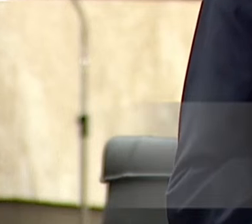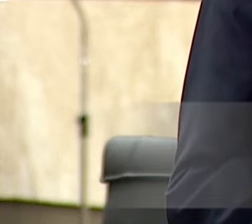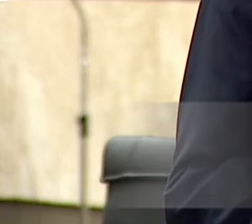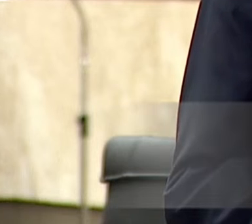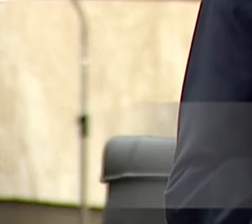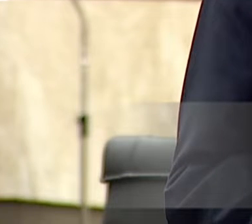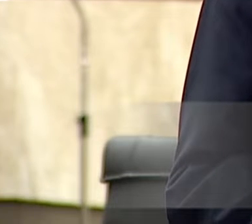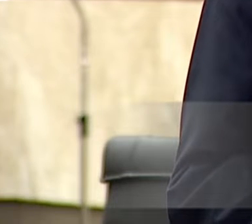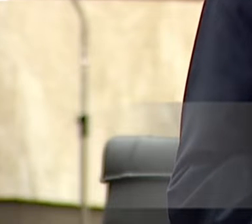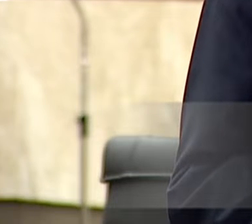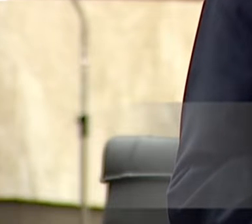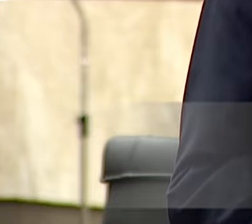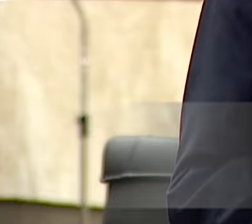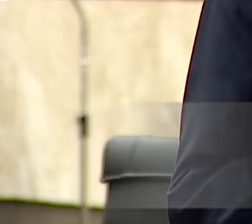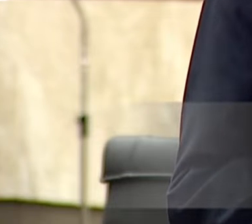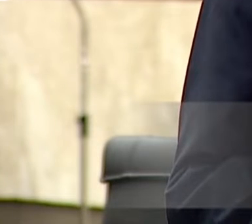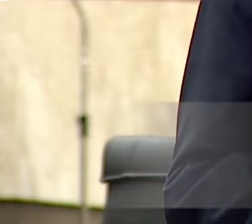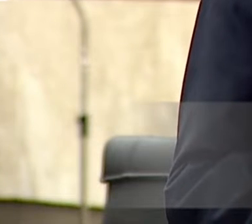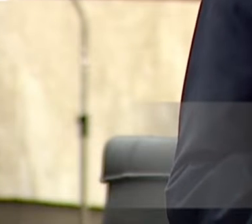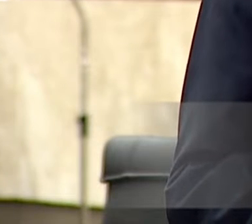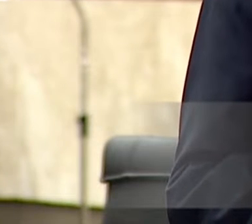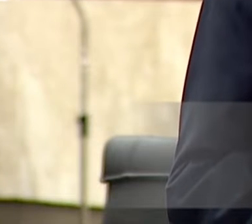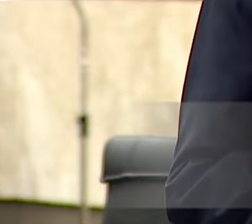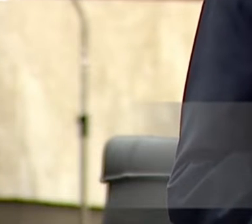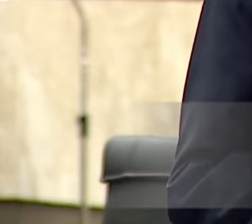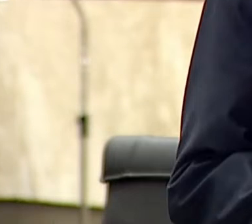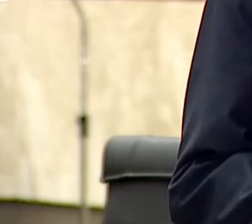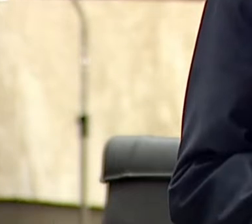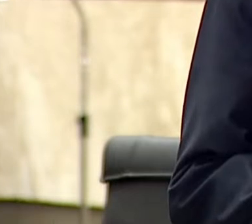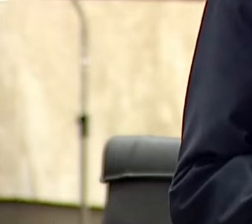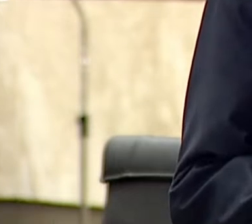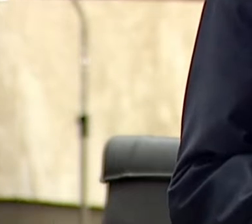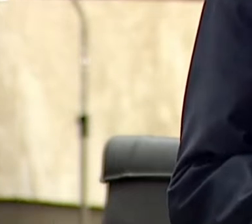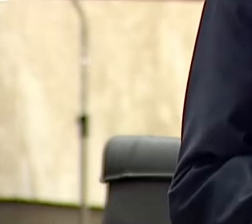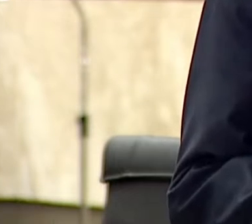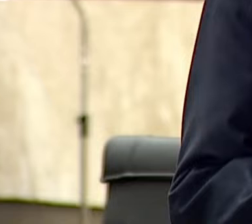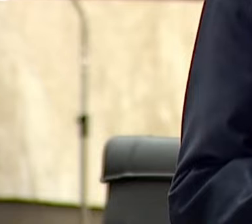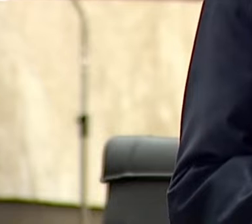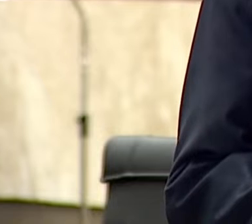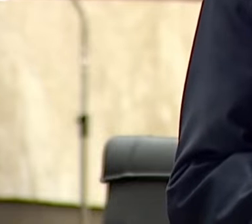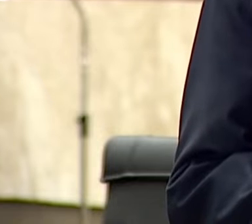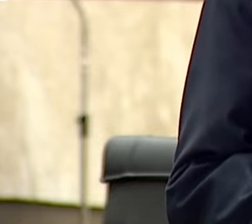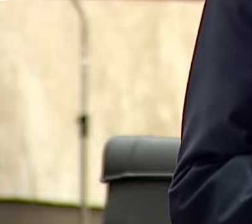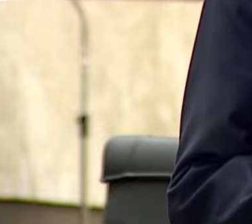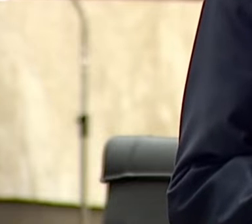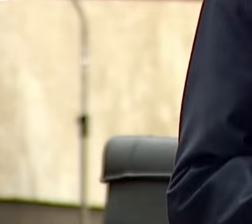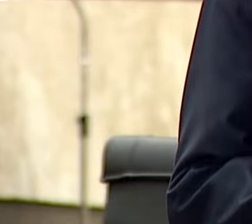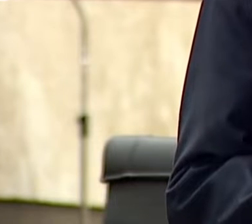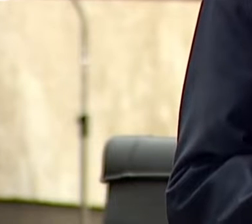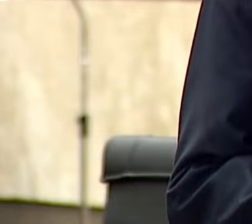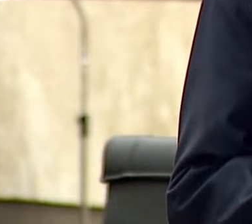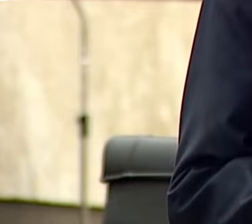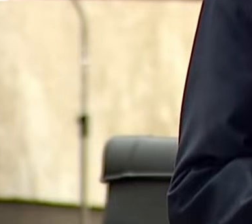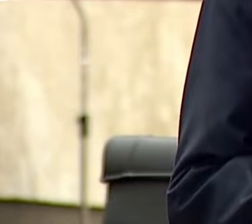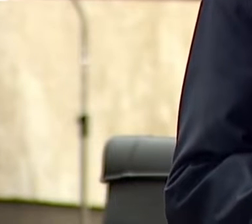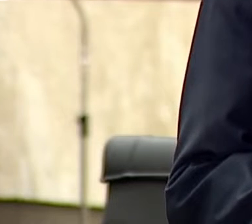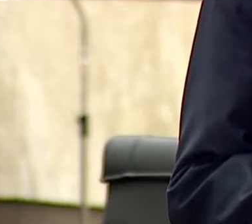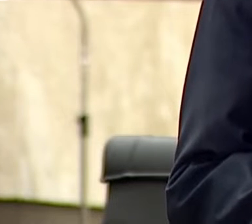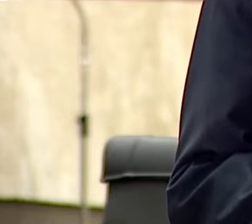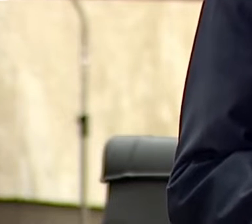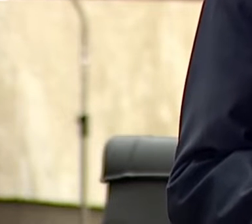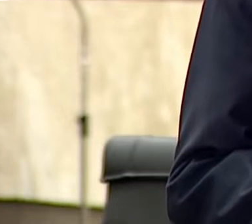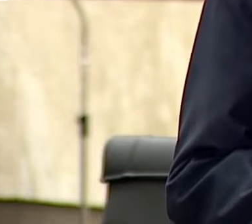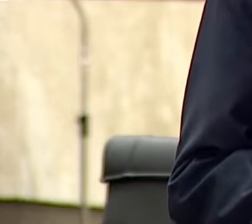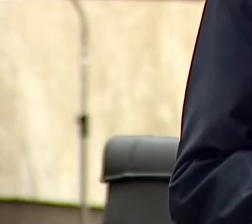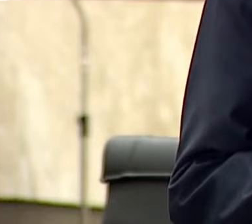Você que acompanha a TV Câmara Porto Alegre, confira a partir de agora, ao vivo, direto do plenário Otávio Rocha,